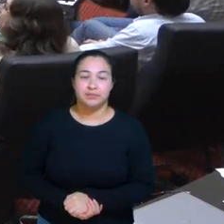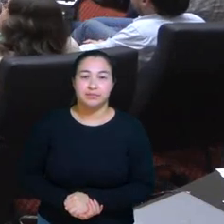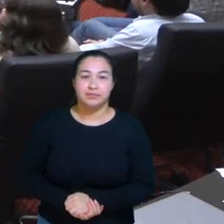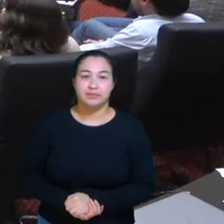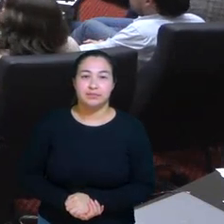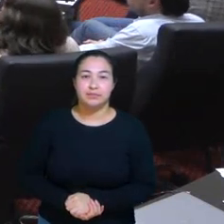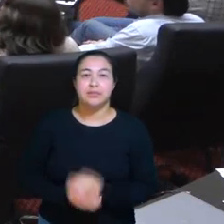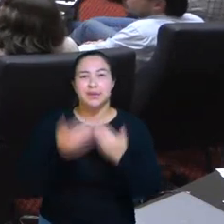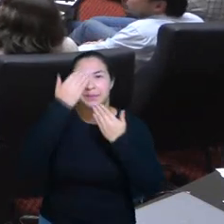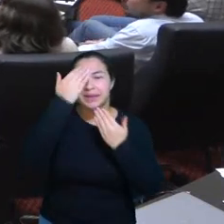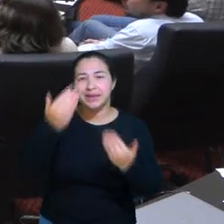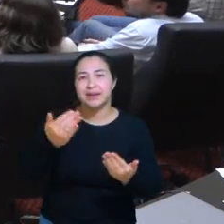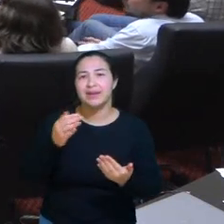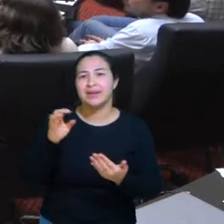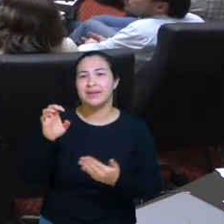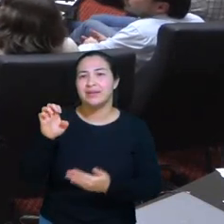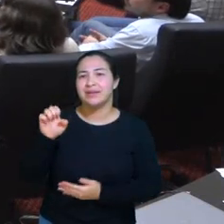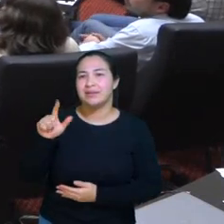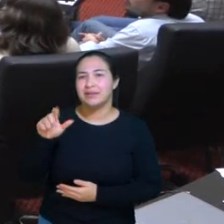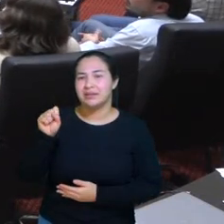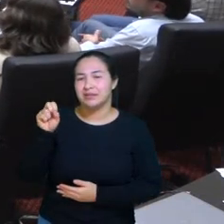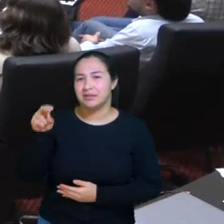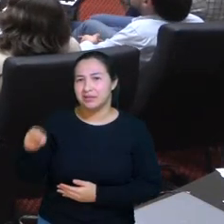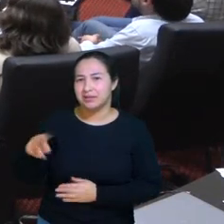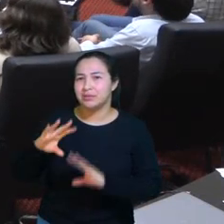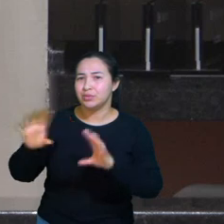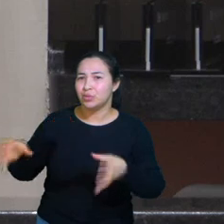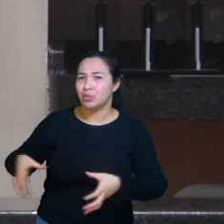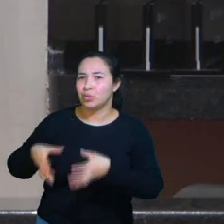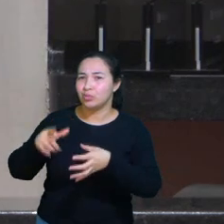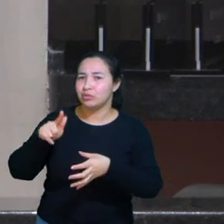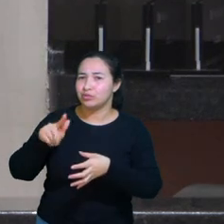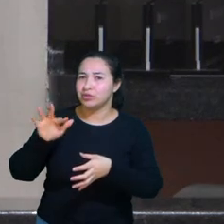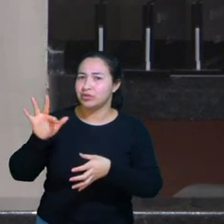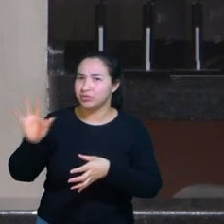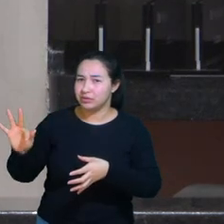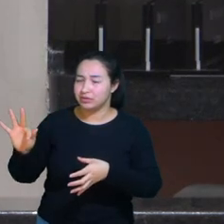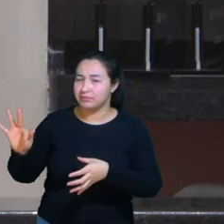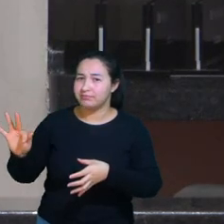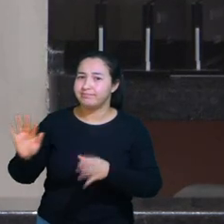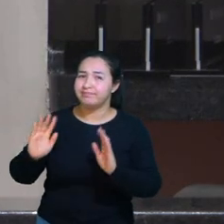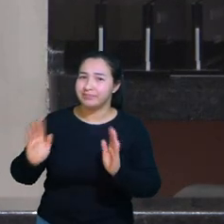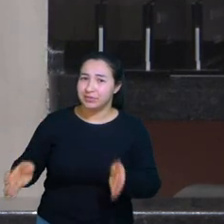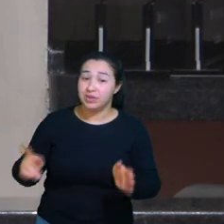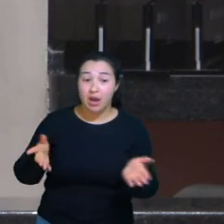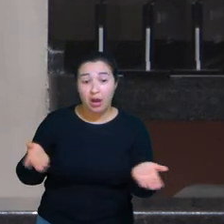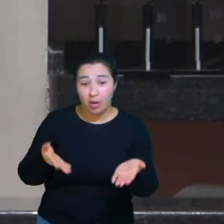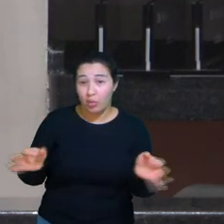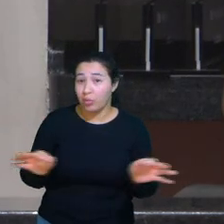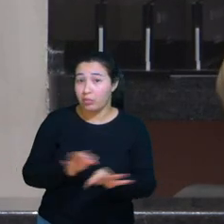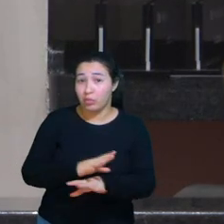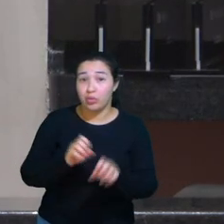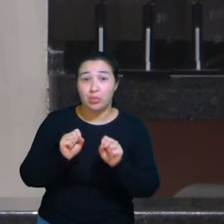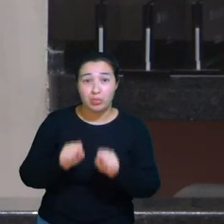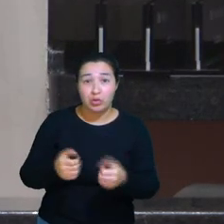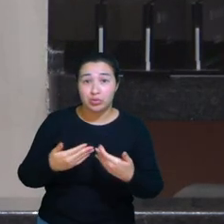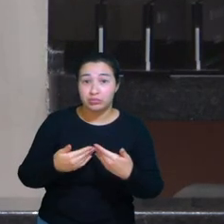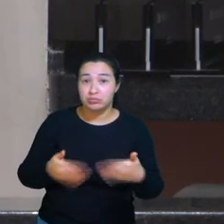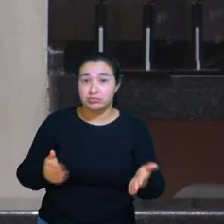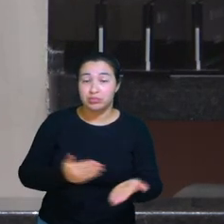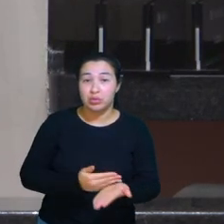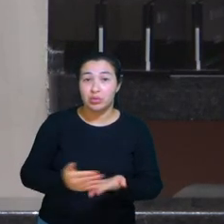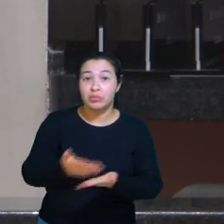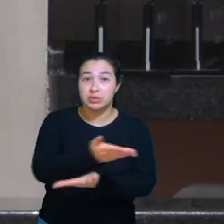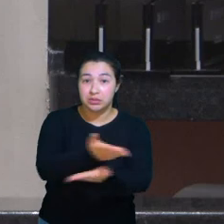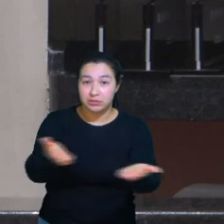Muito obrigado Elson em nome de todo o GT de síntese que apresentou e eu já de pronto abro para quem